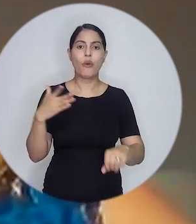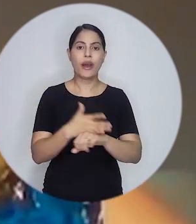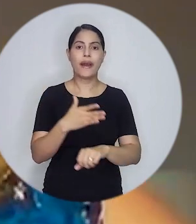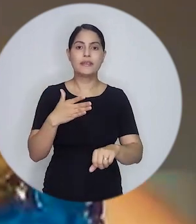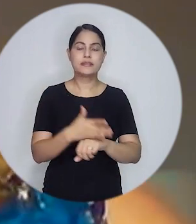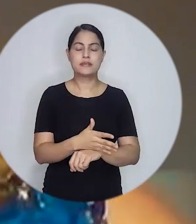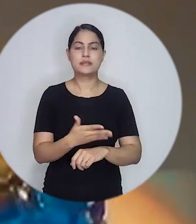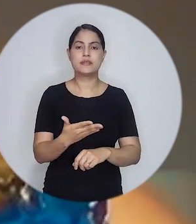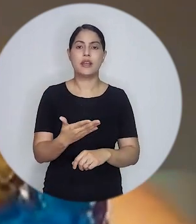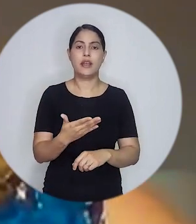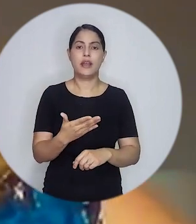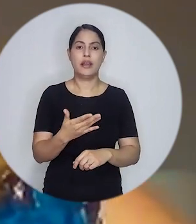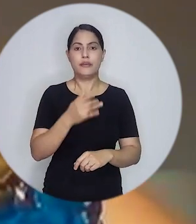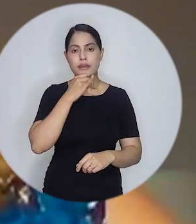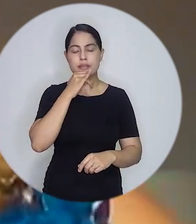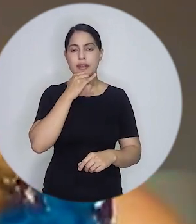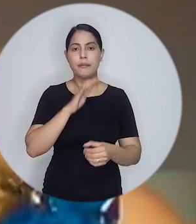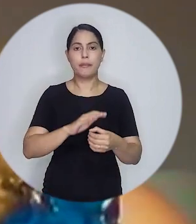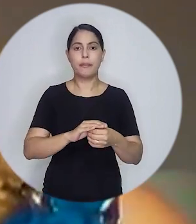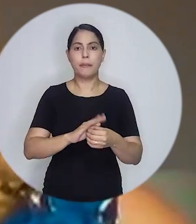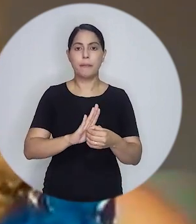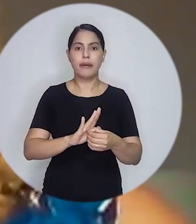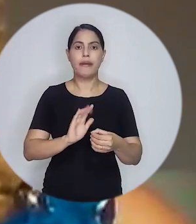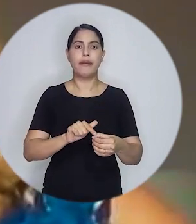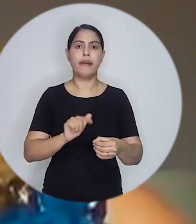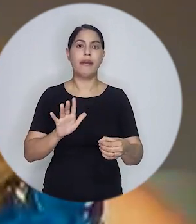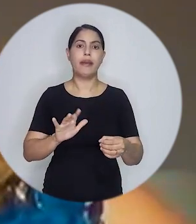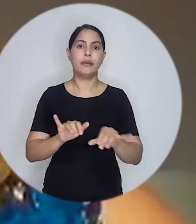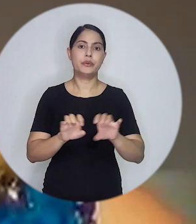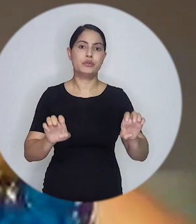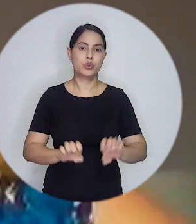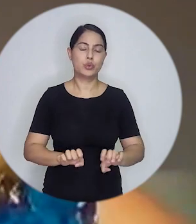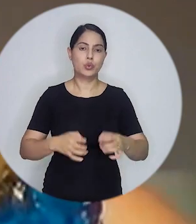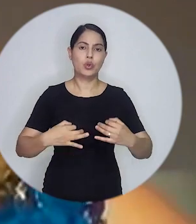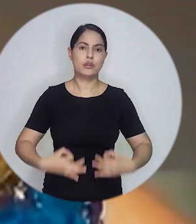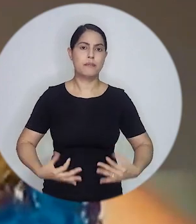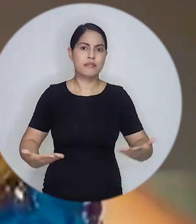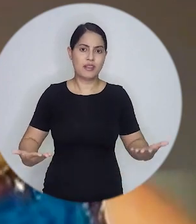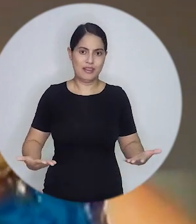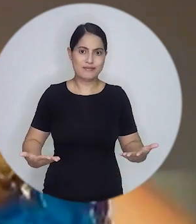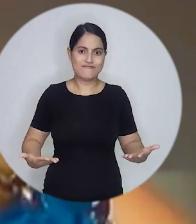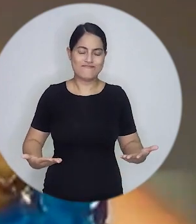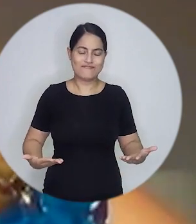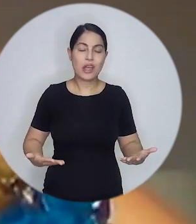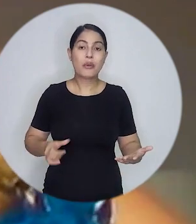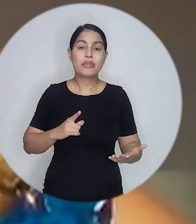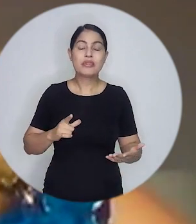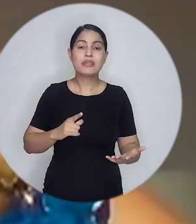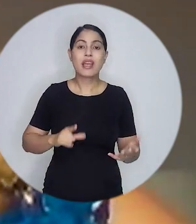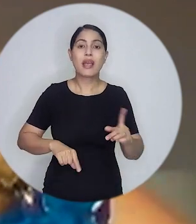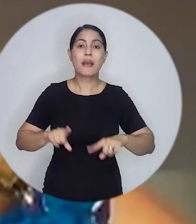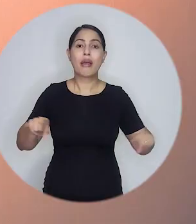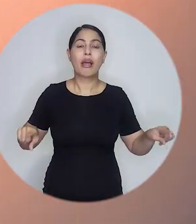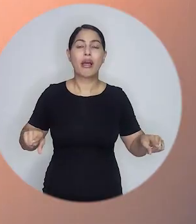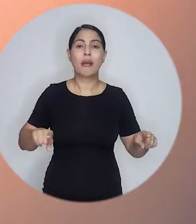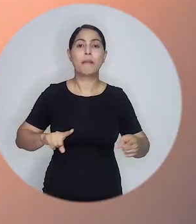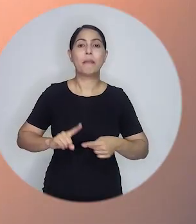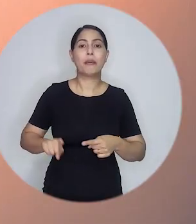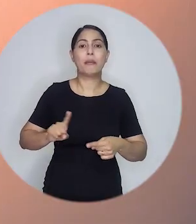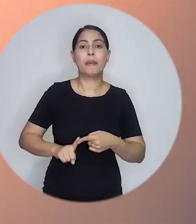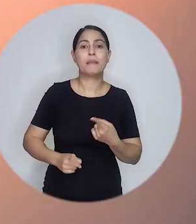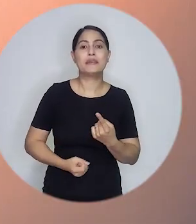por falta de acesso a um banheiro, um vaso sanitário decente, enfim. Então, os problemas